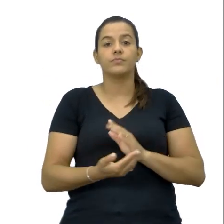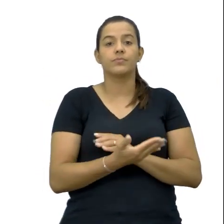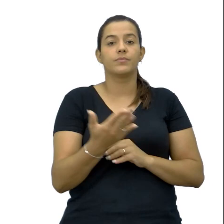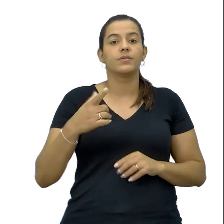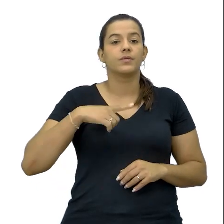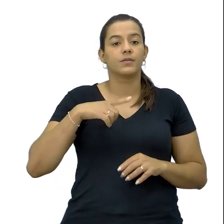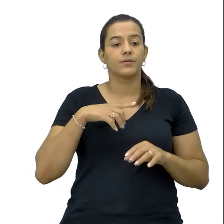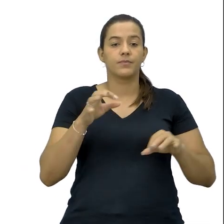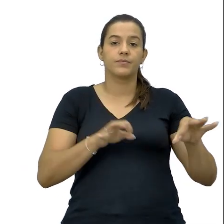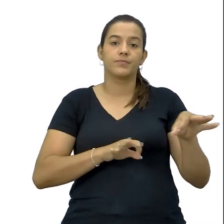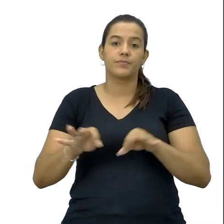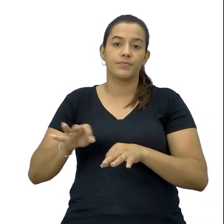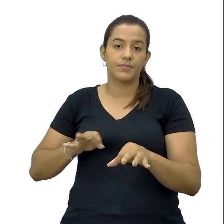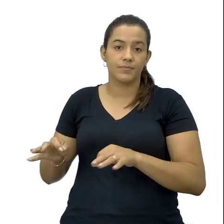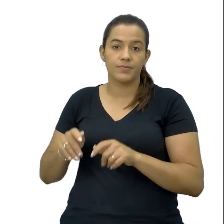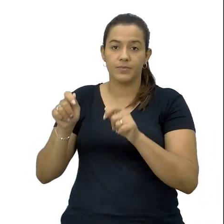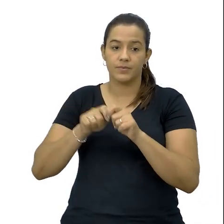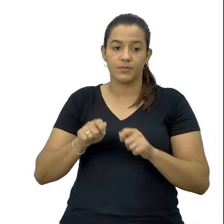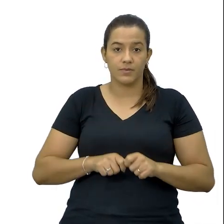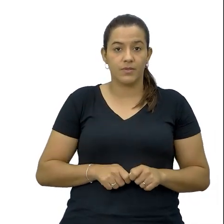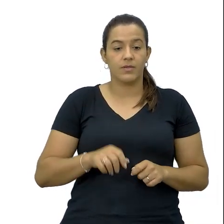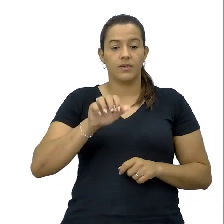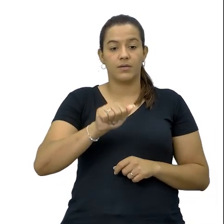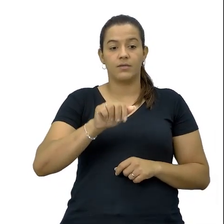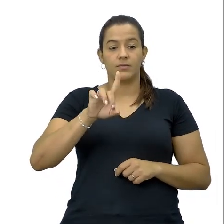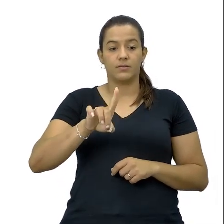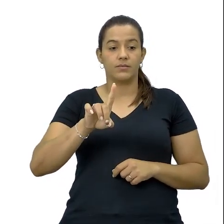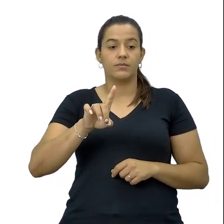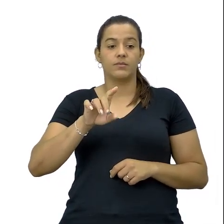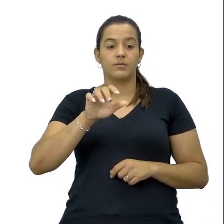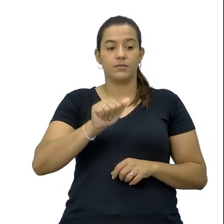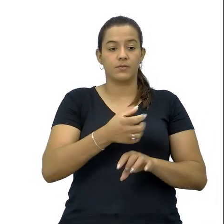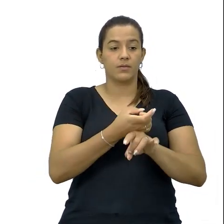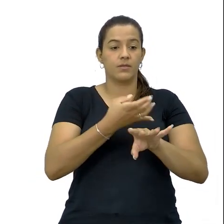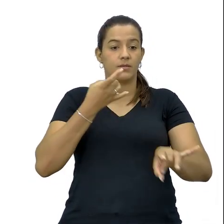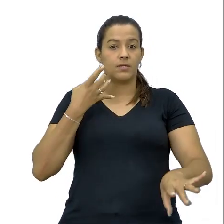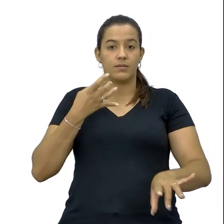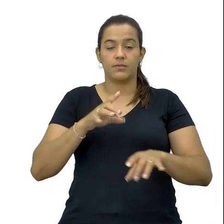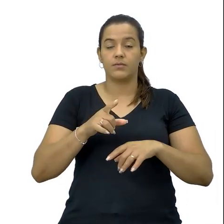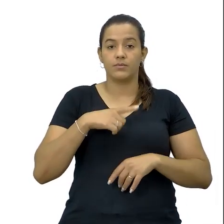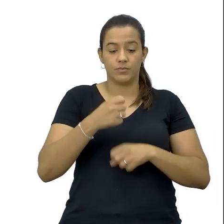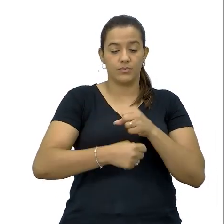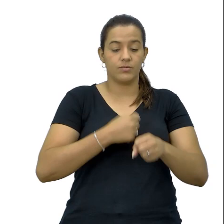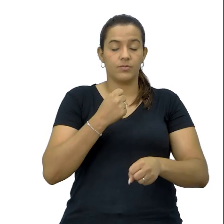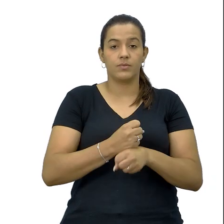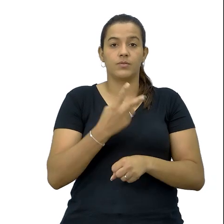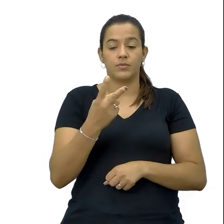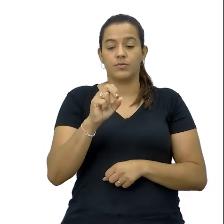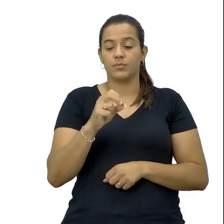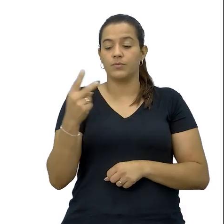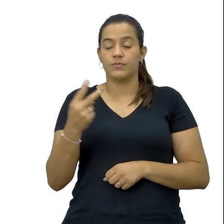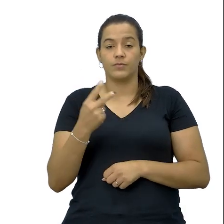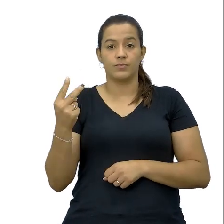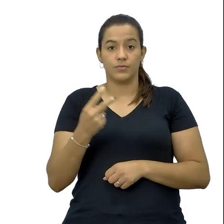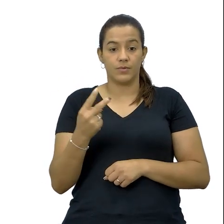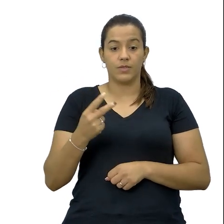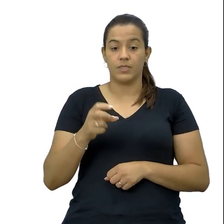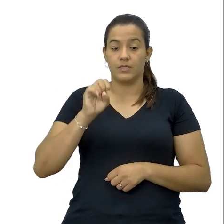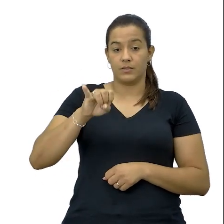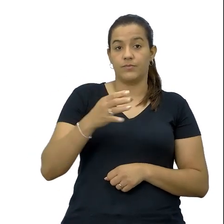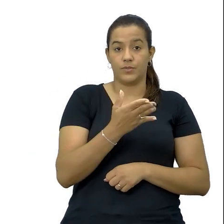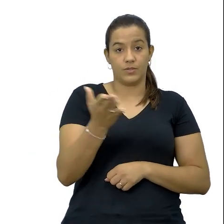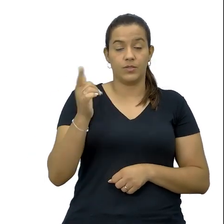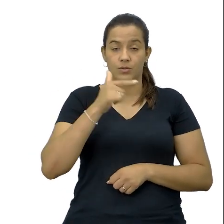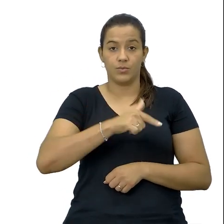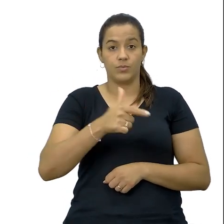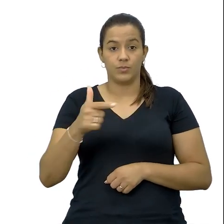foi elaborada para a construção da AD 2022, tá? Então, caso vocês não tenham,